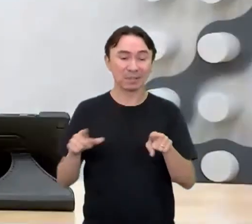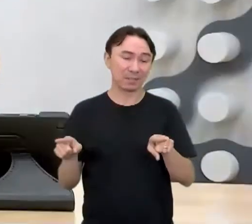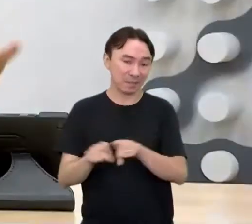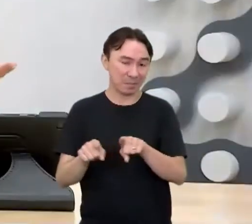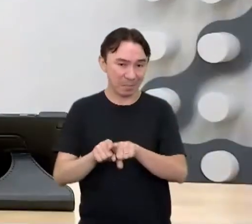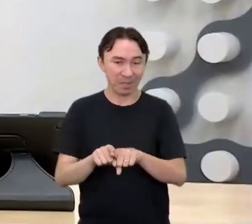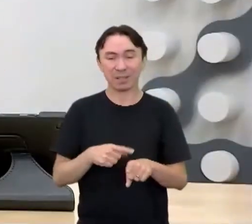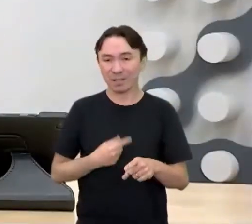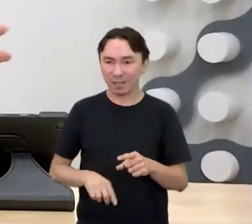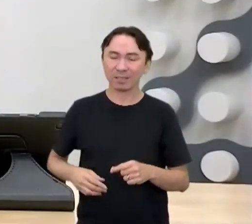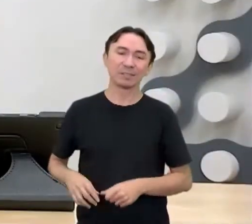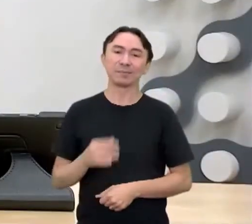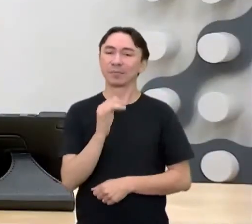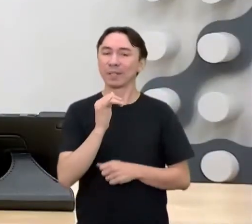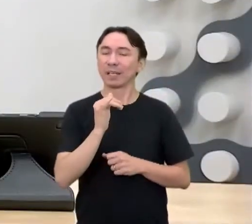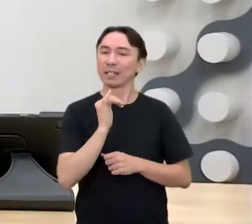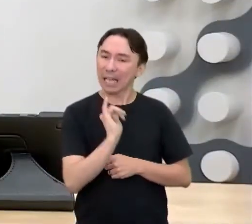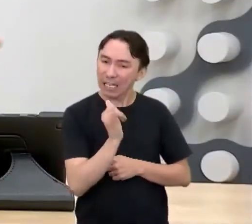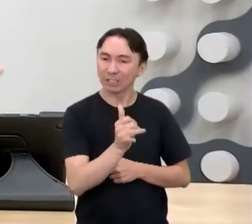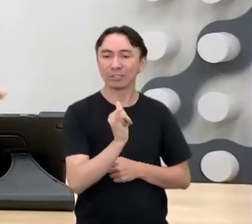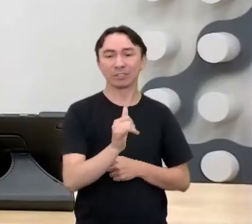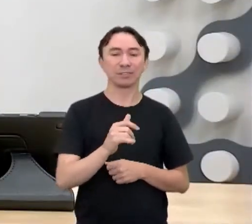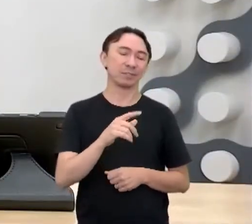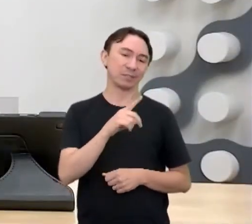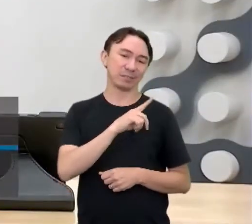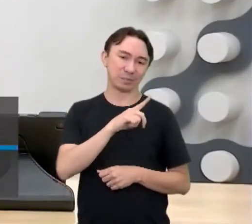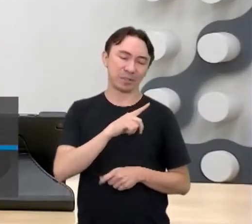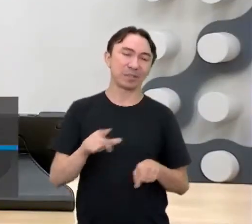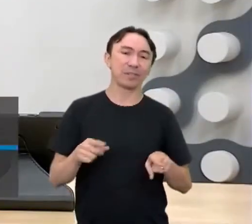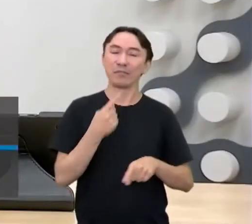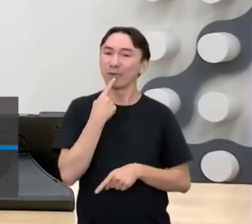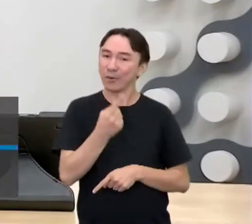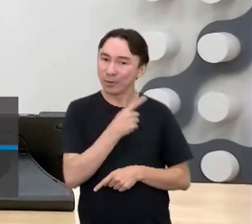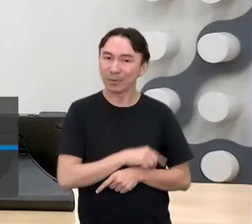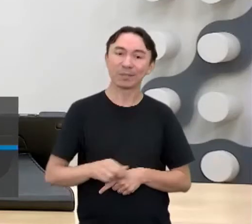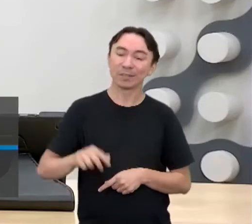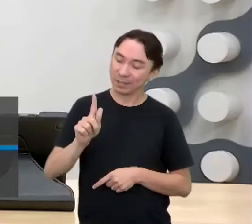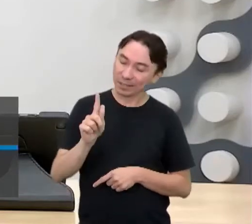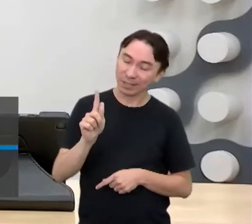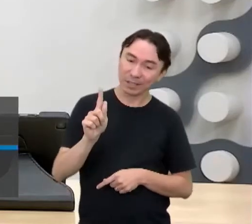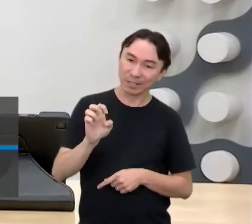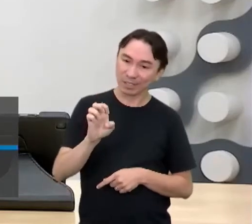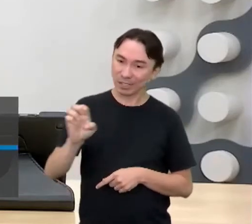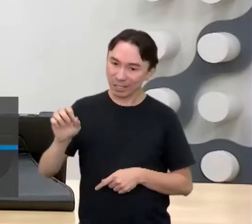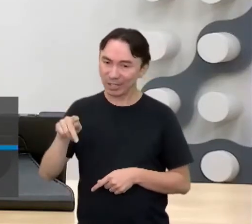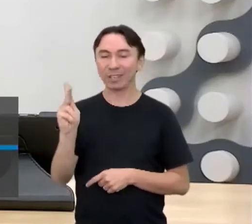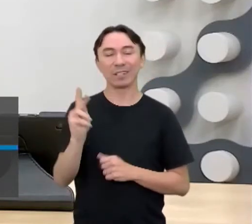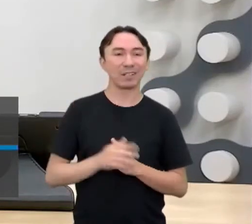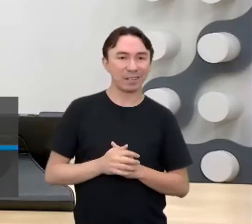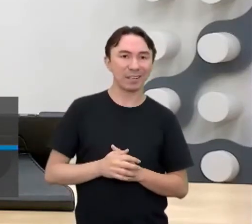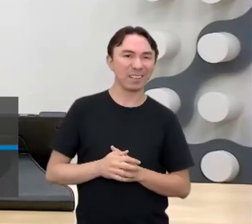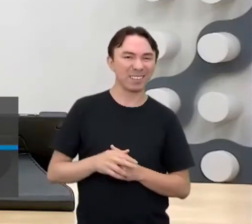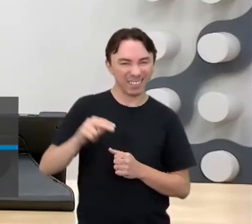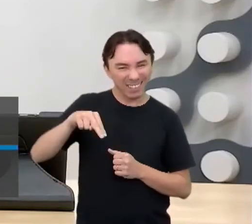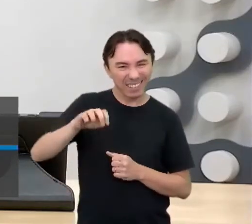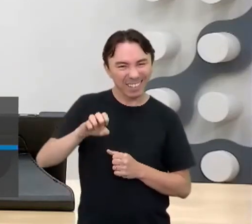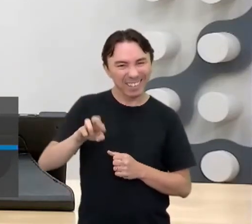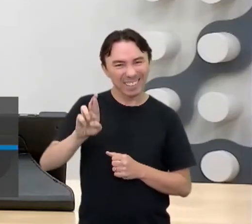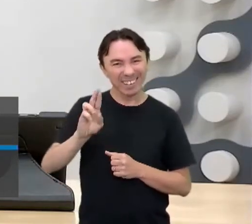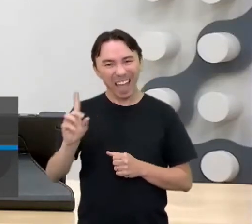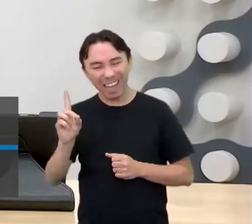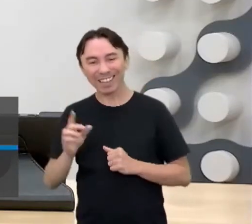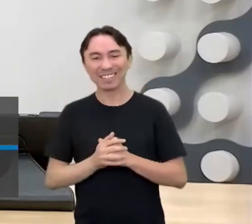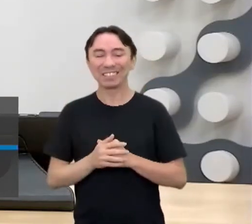desse universo geek, nerd e do bardo. Não esqueçam do bardo, tá? Porque a gente vai falar sobre ele ainda